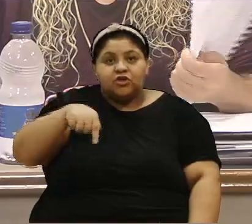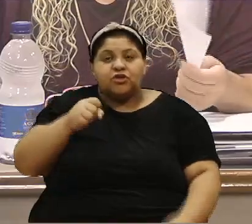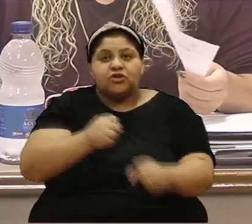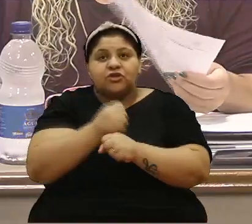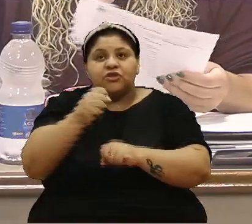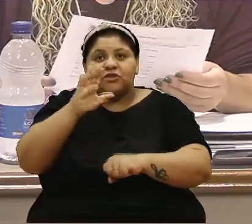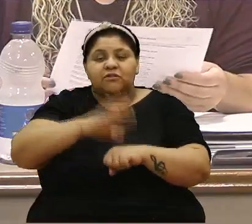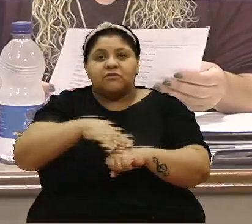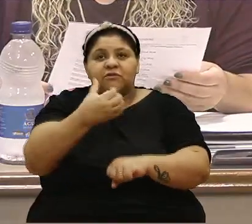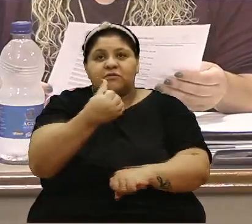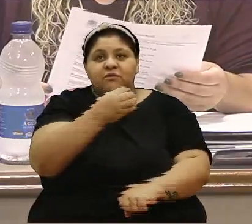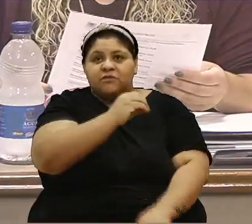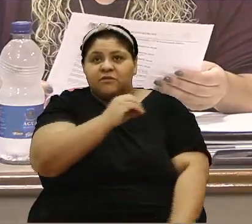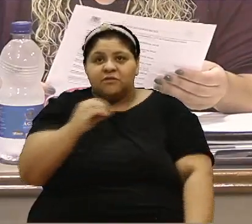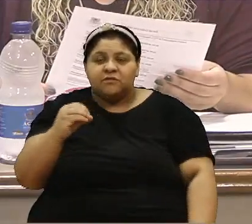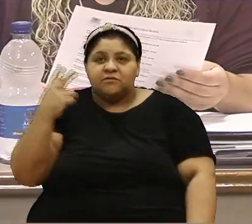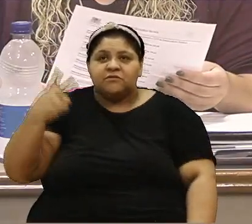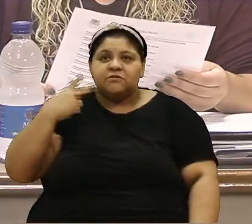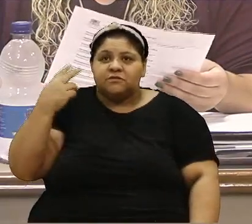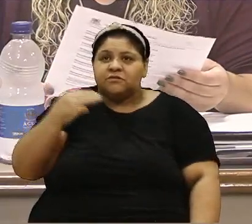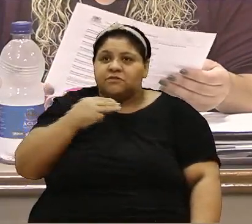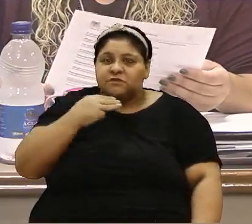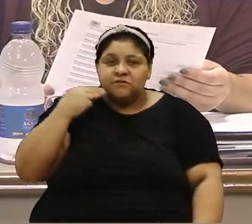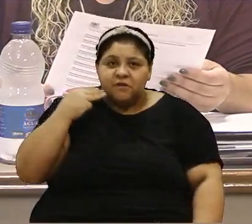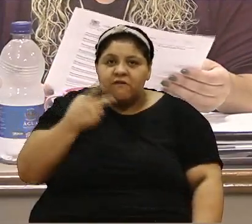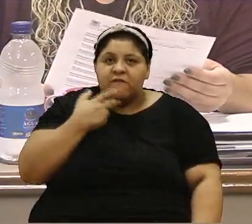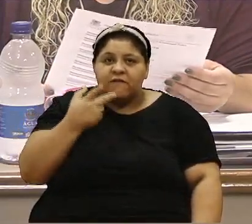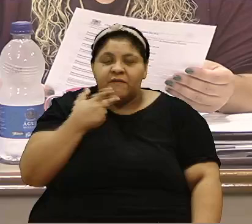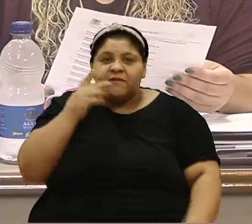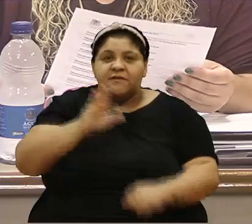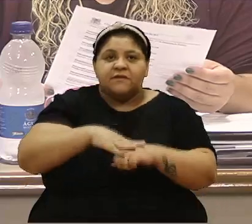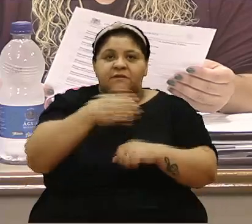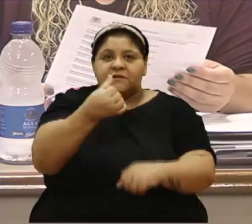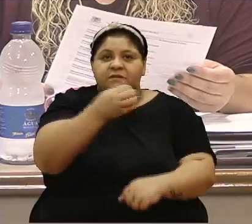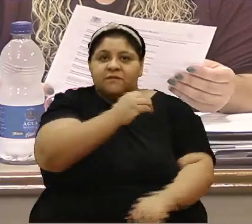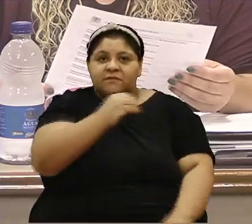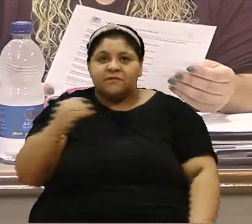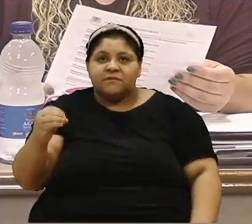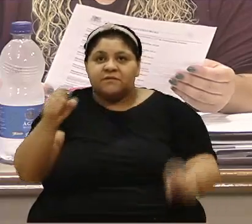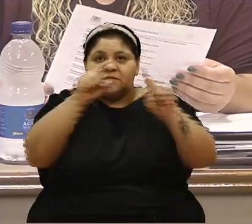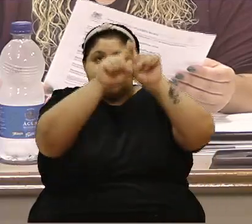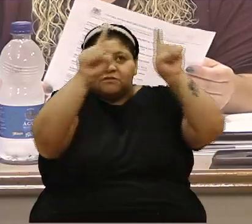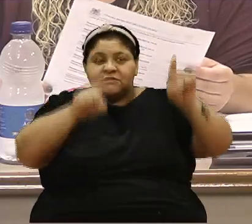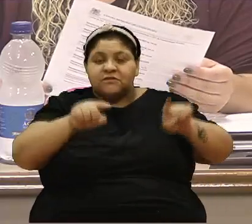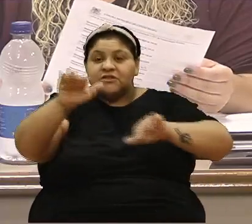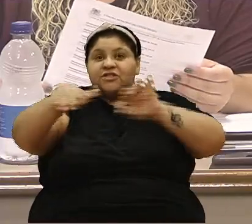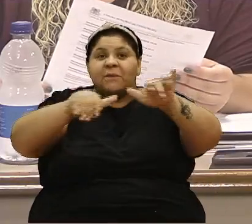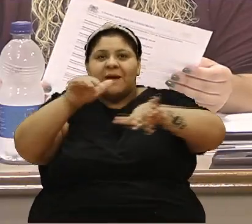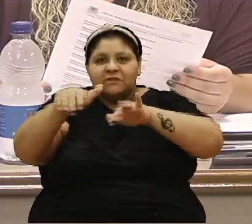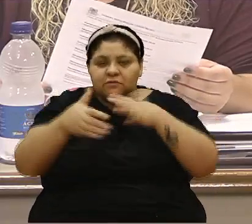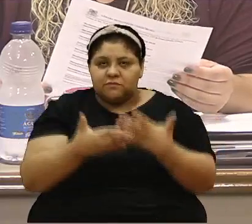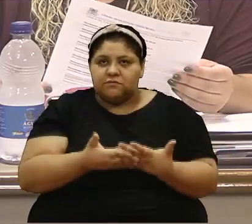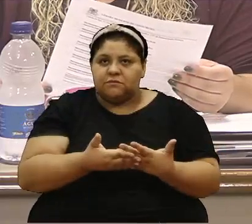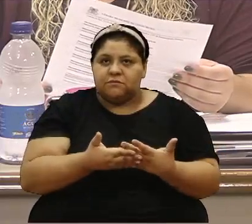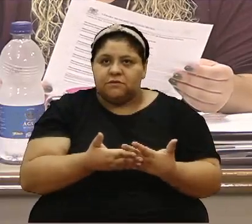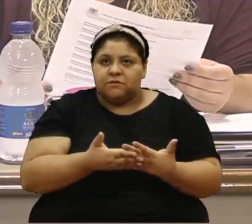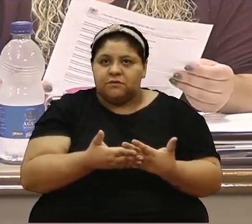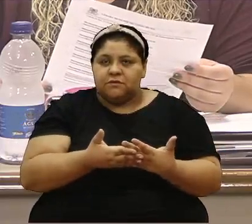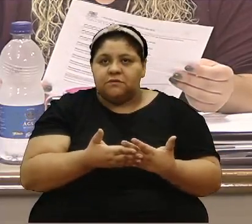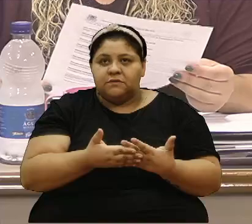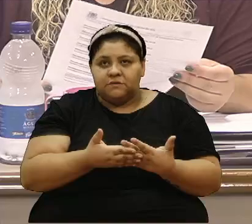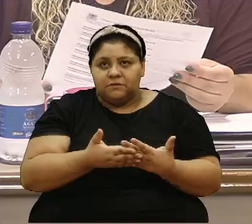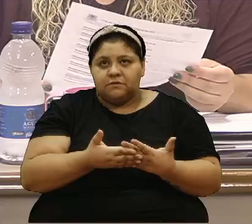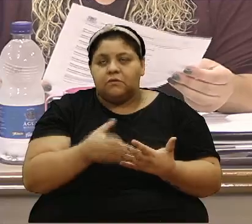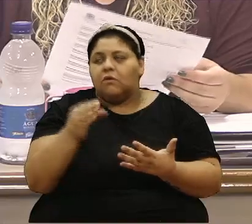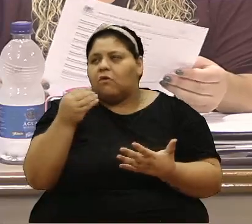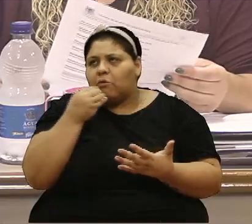de 600, a vereadora Marisol trouxe agora também, foram mais de 600 servidores chamados, 600 policiais penais chamados. Por